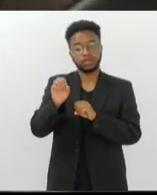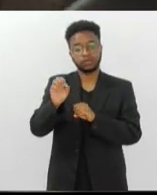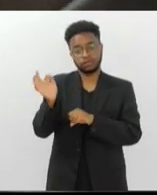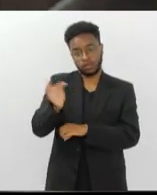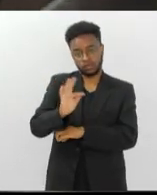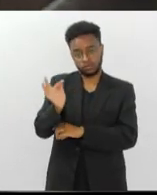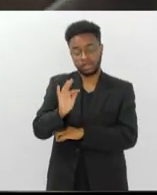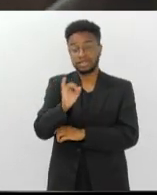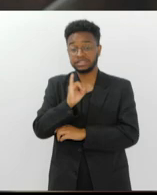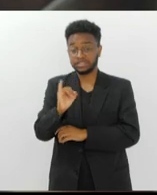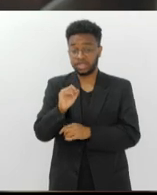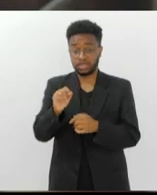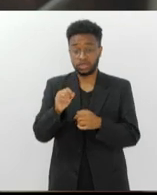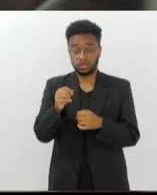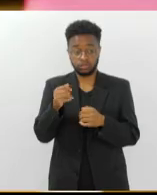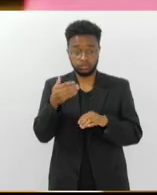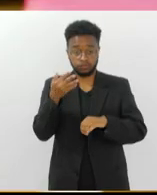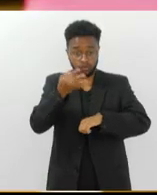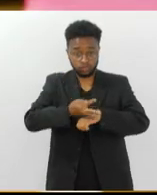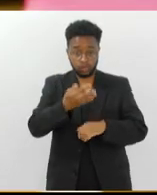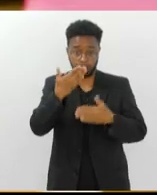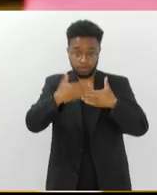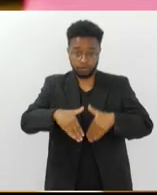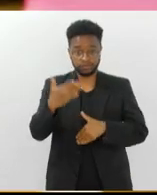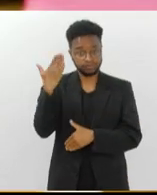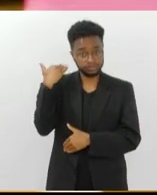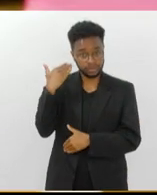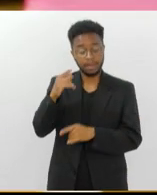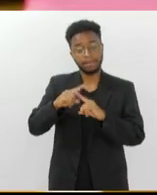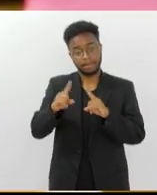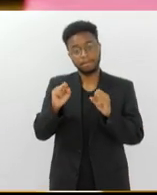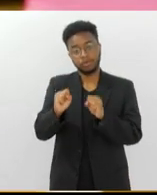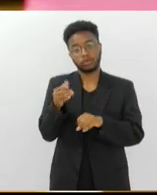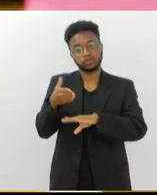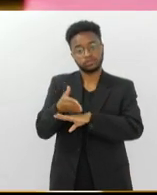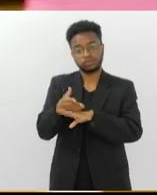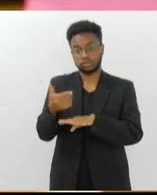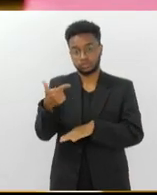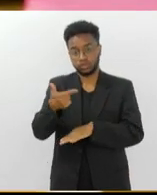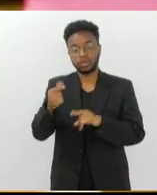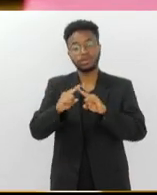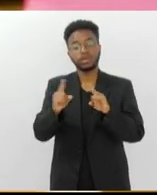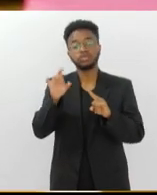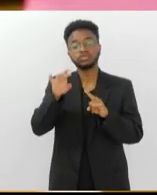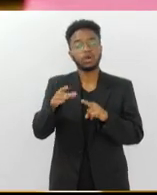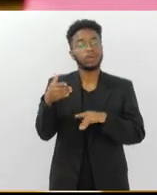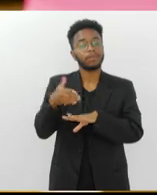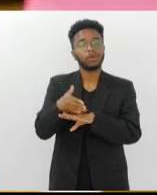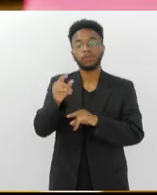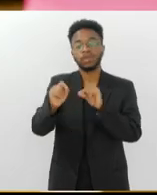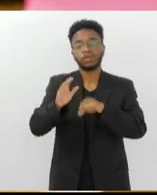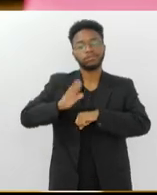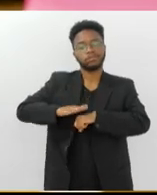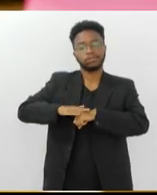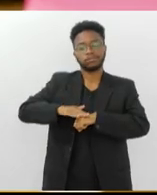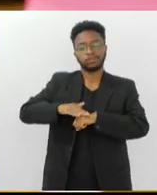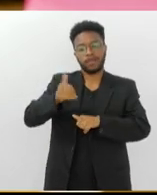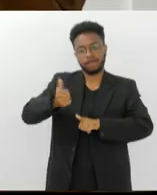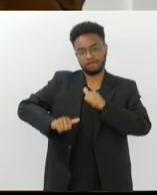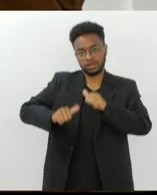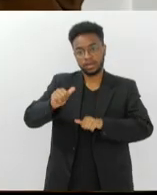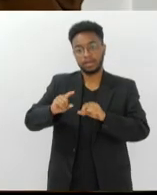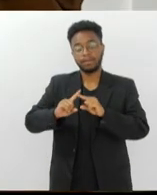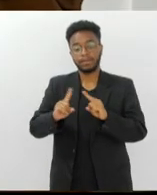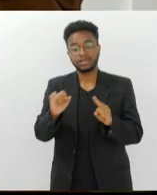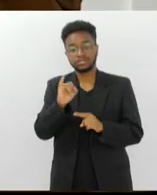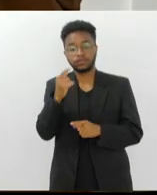domingo passado, pode fazer a segunda. No entanto, a participação no segundo dia serve apenas para autoavaliação. Para utilizar as